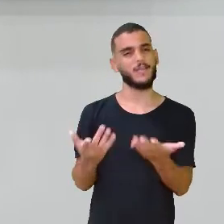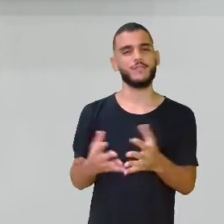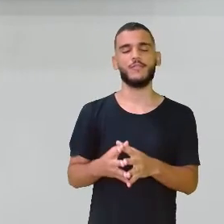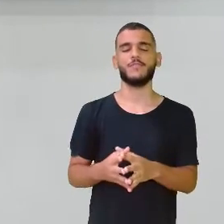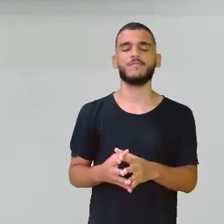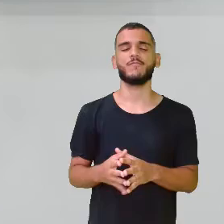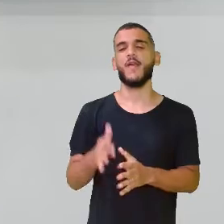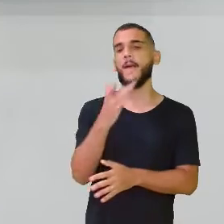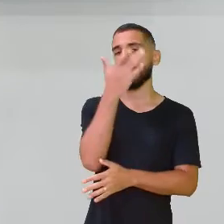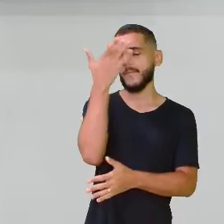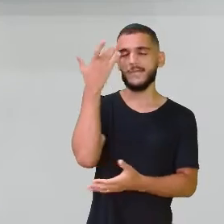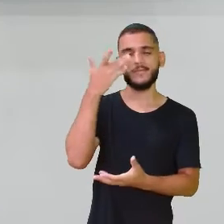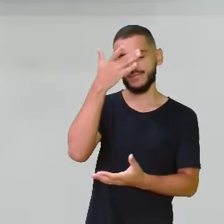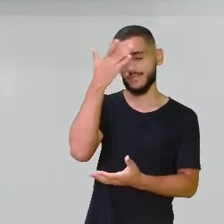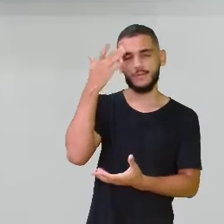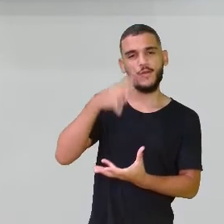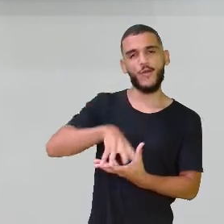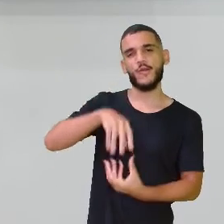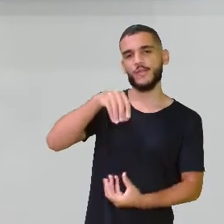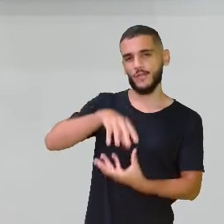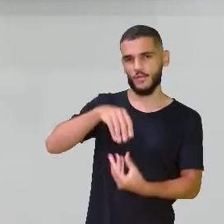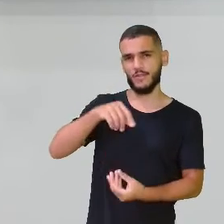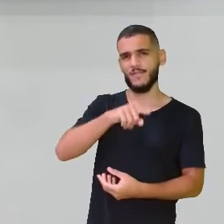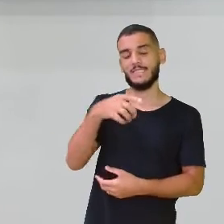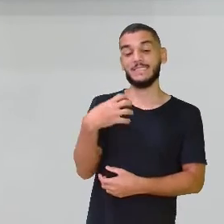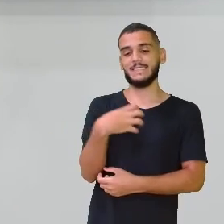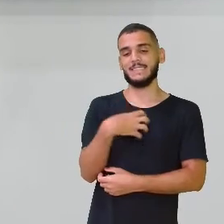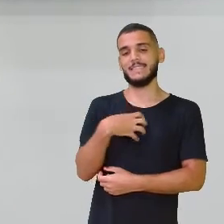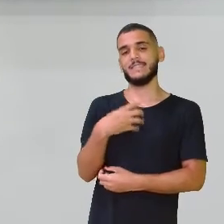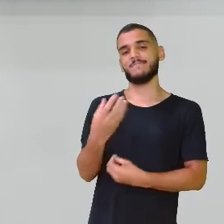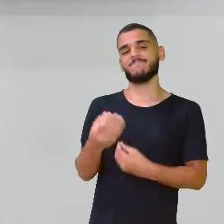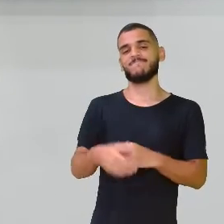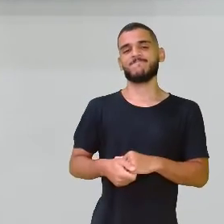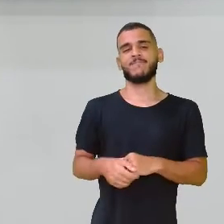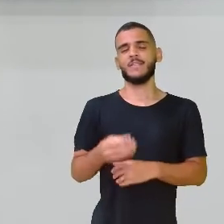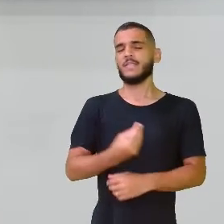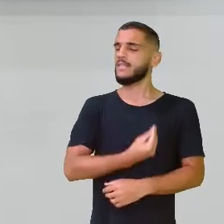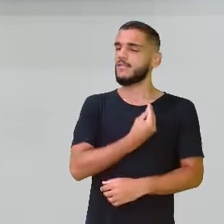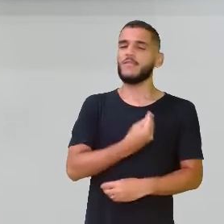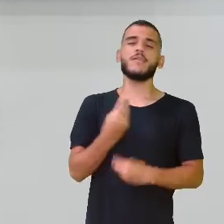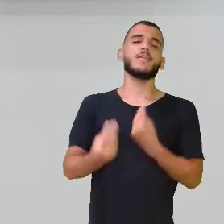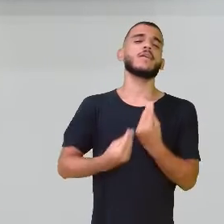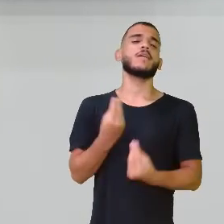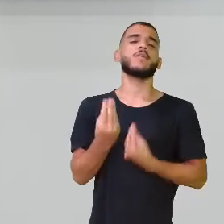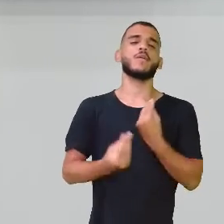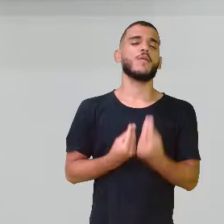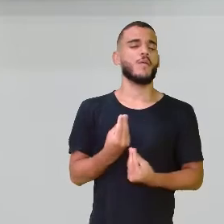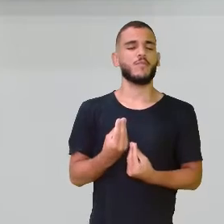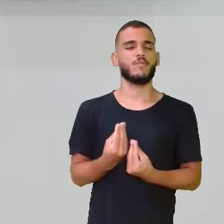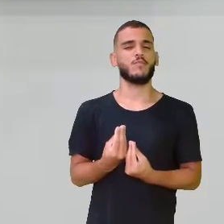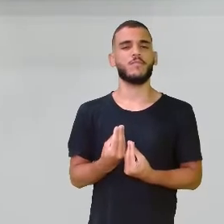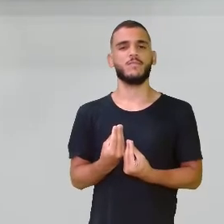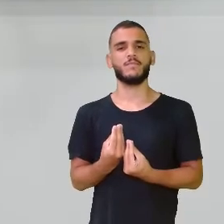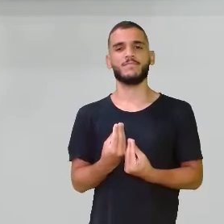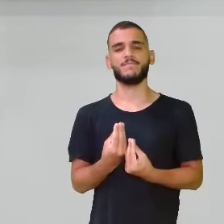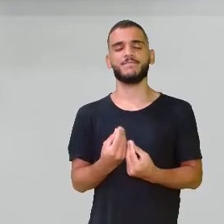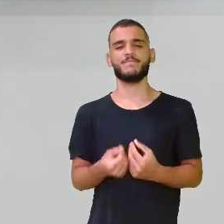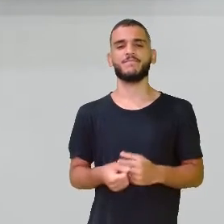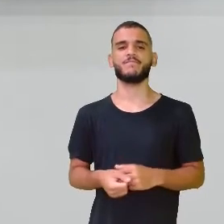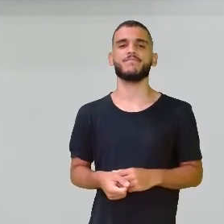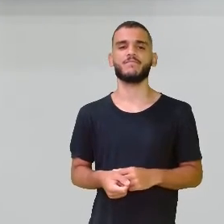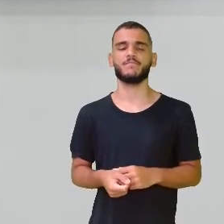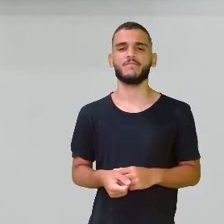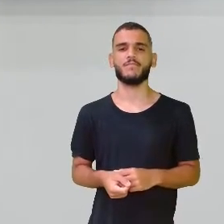termo de pessoa idosa. Como você se sente? Como foi sua vida? Quais são as